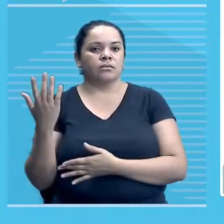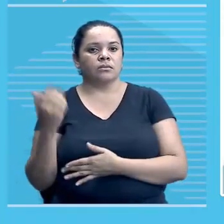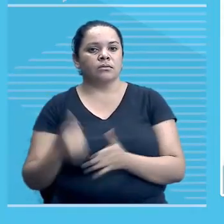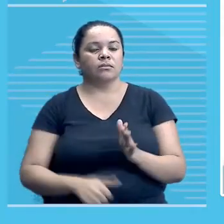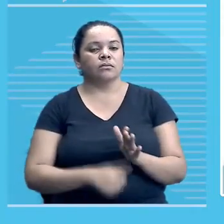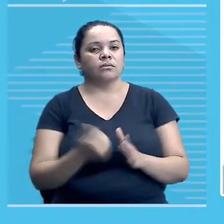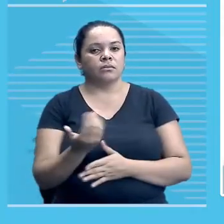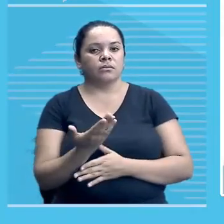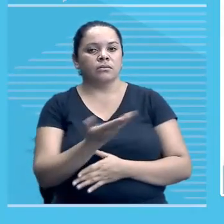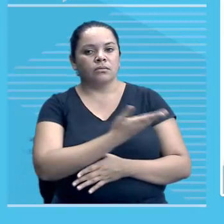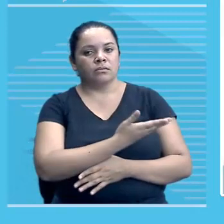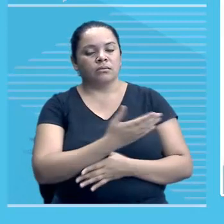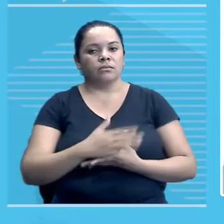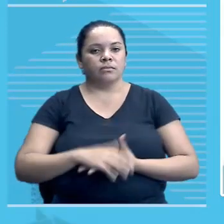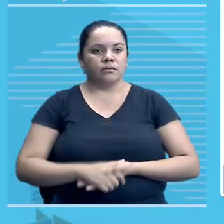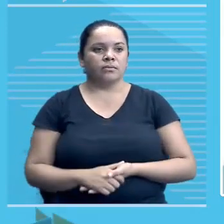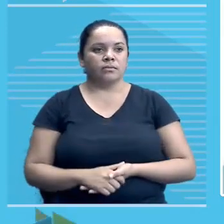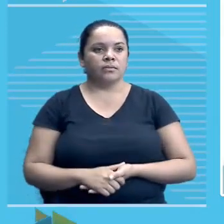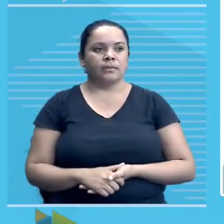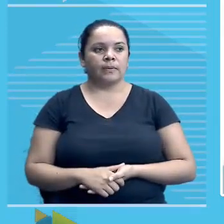primeira questão.